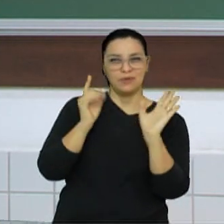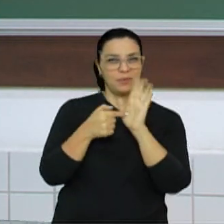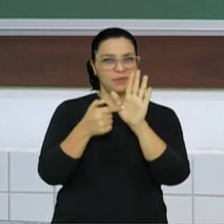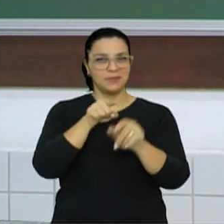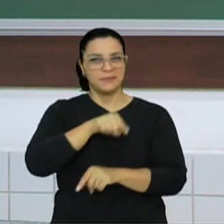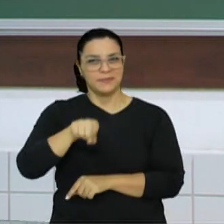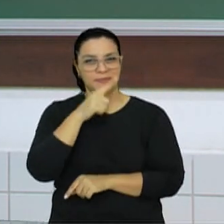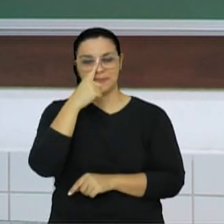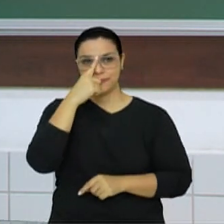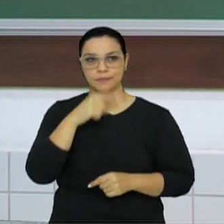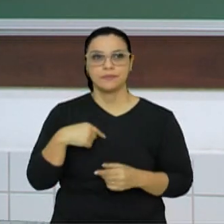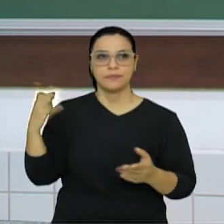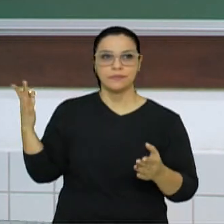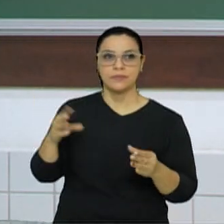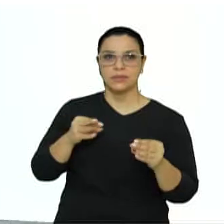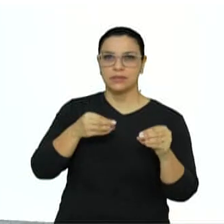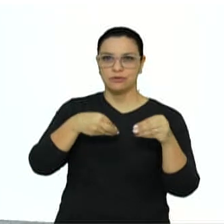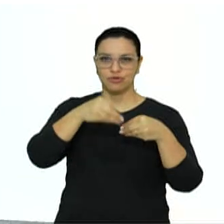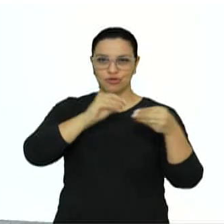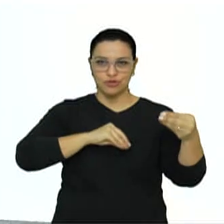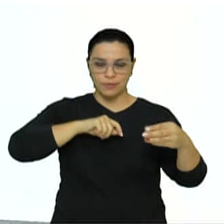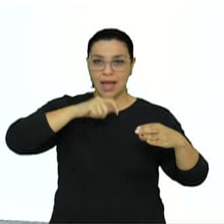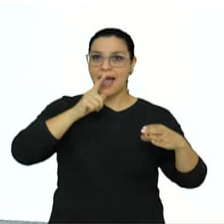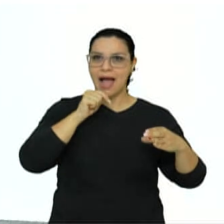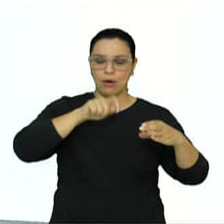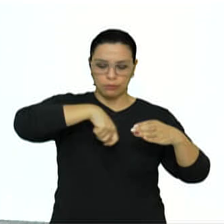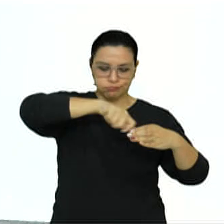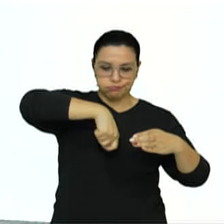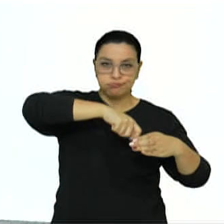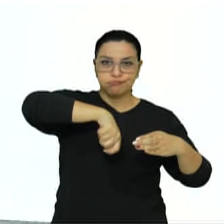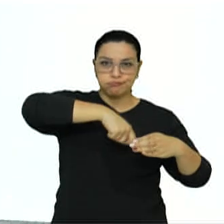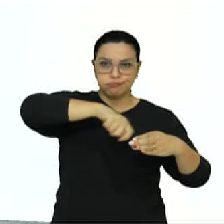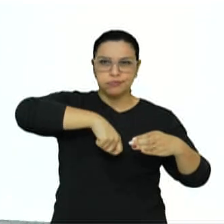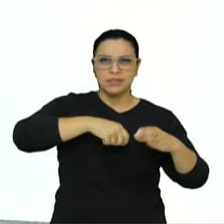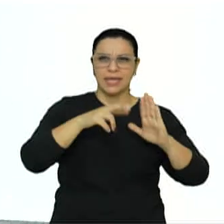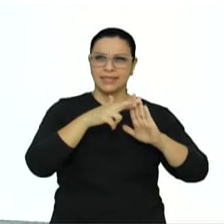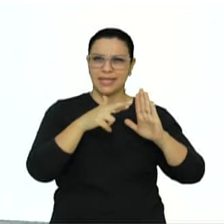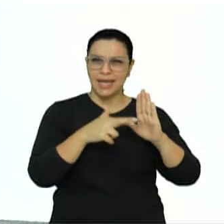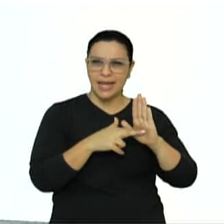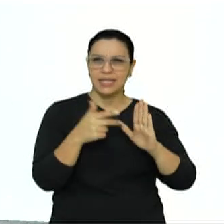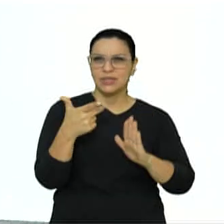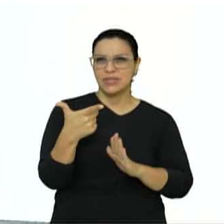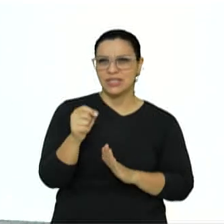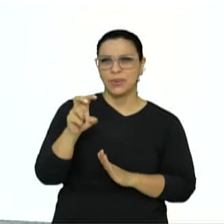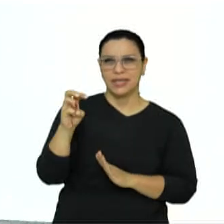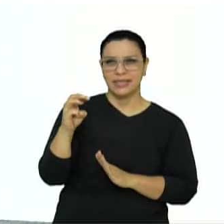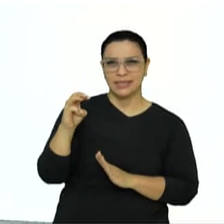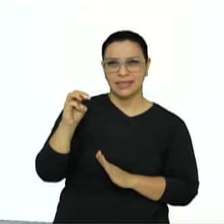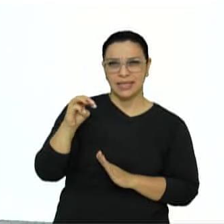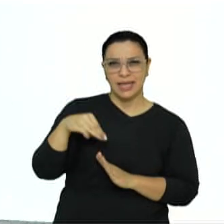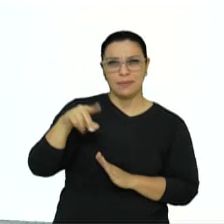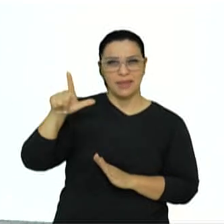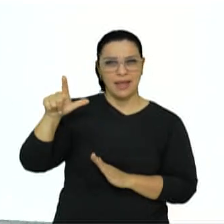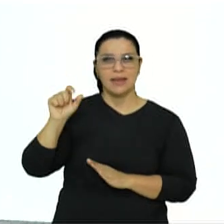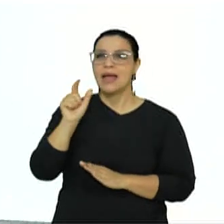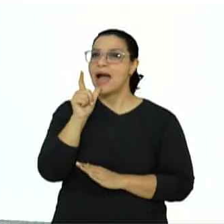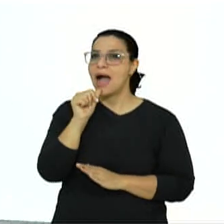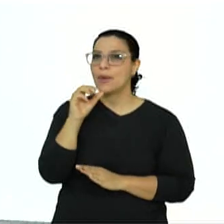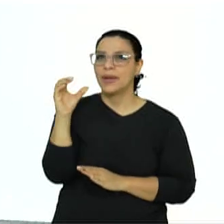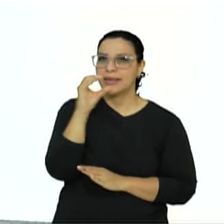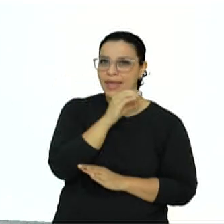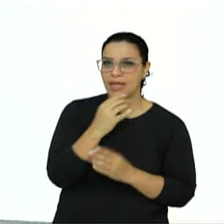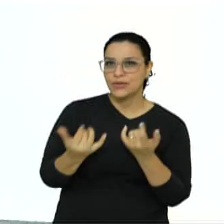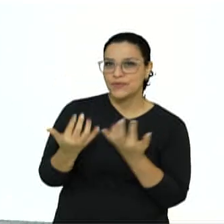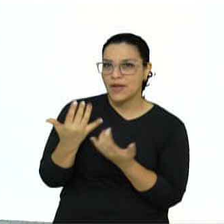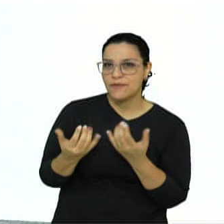você. Abra o pacote de gelatina, dissolva, né? Seguindo ali as instruções, 250 ml de água quente, né? Fervida